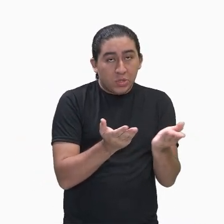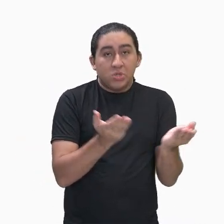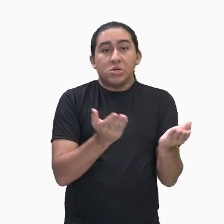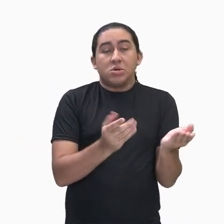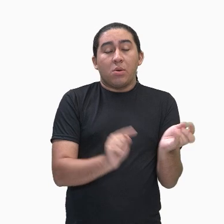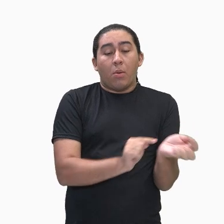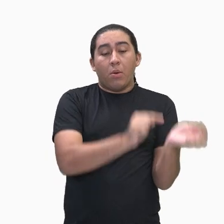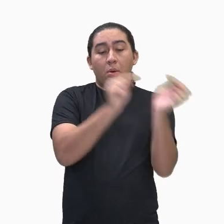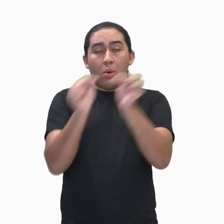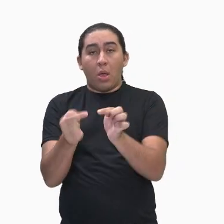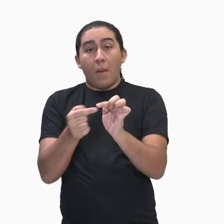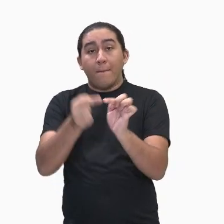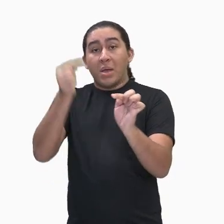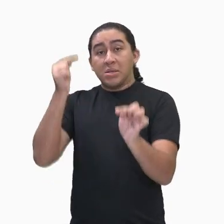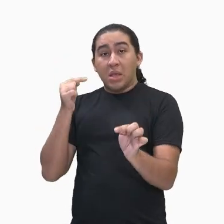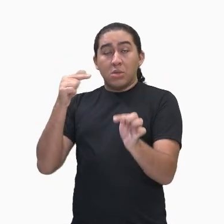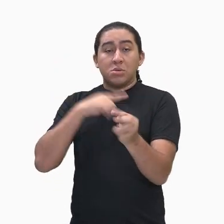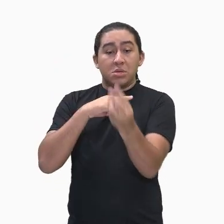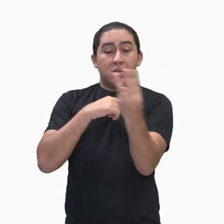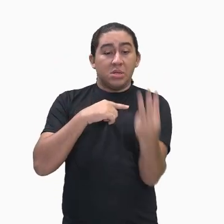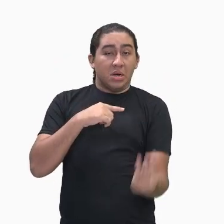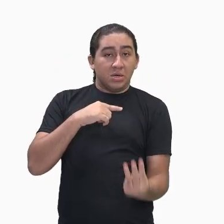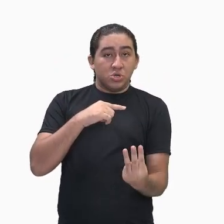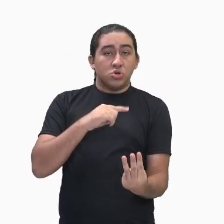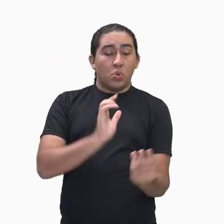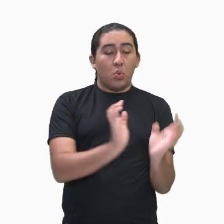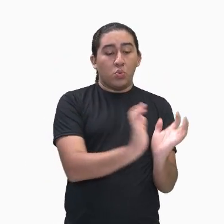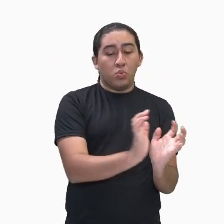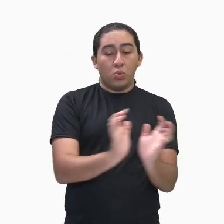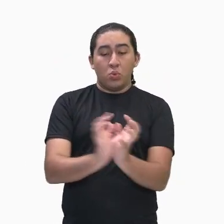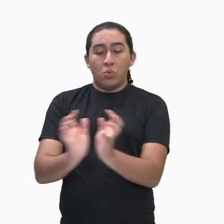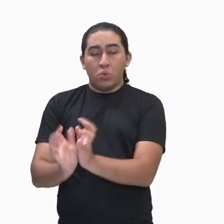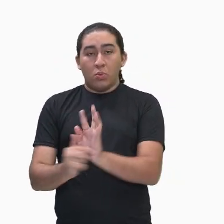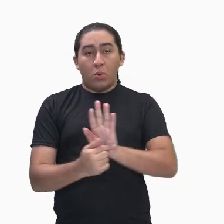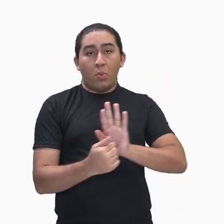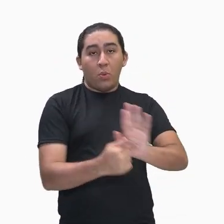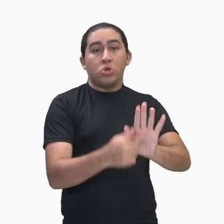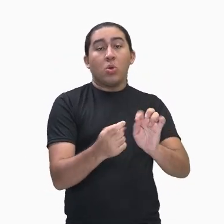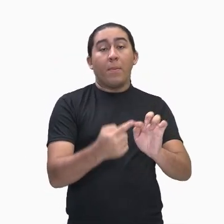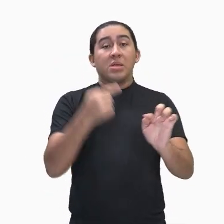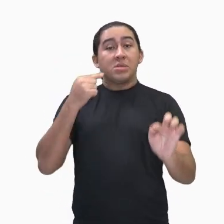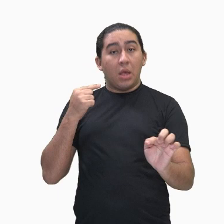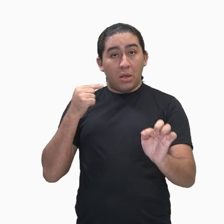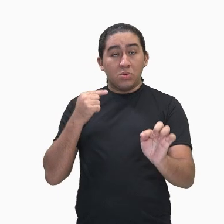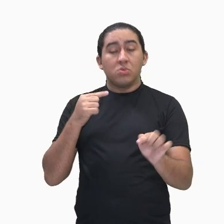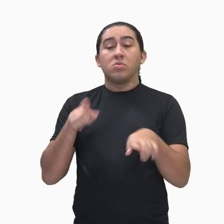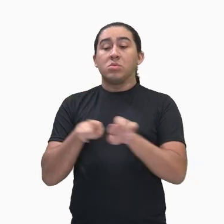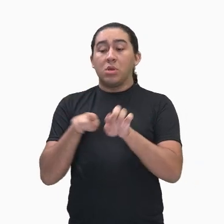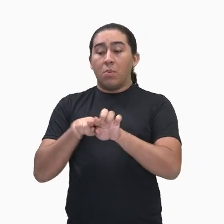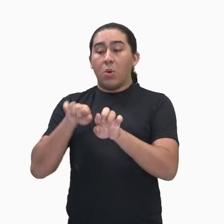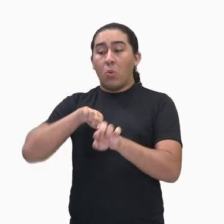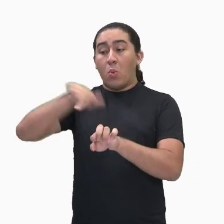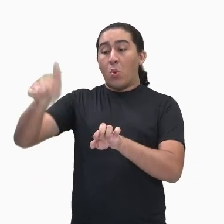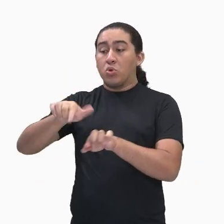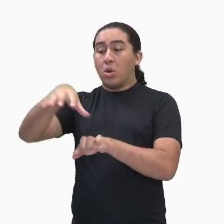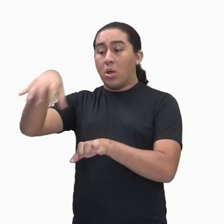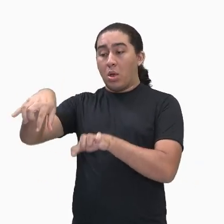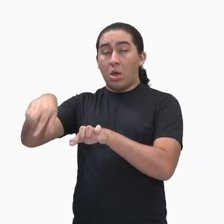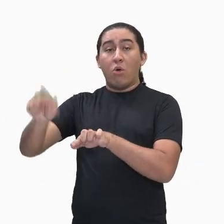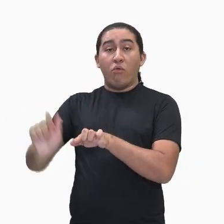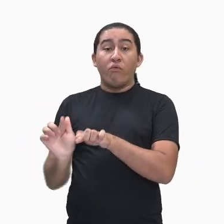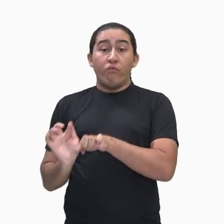o pretérito, os 3 grupos aí que indica o passado e o futuro. Tem o futuro